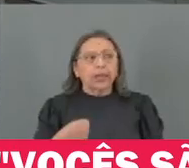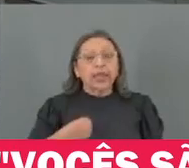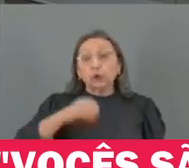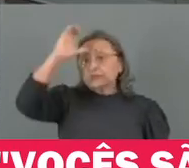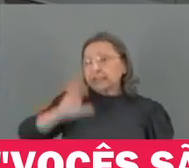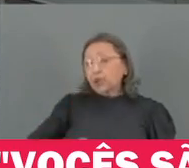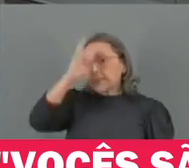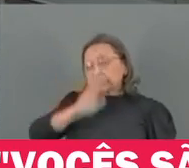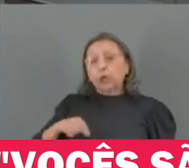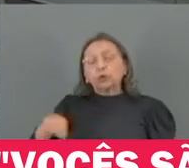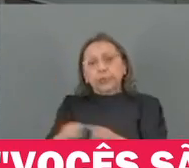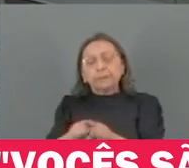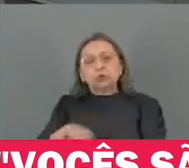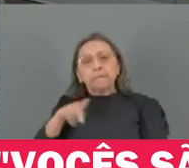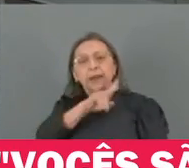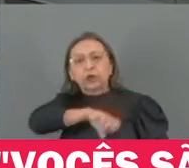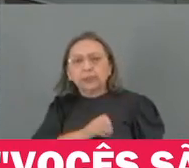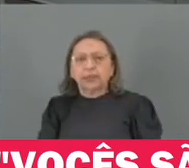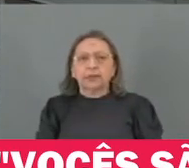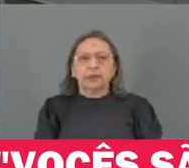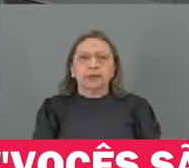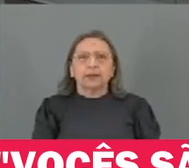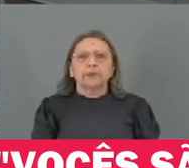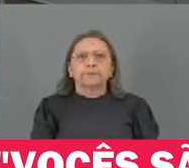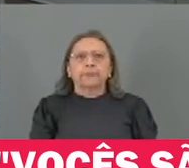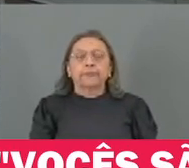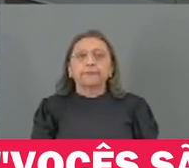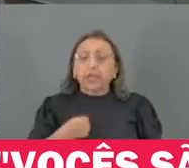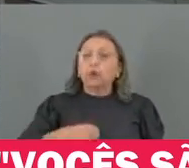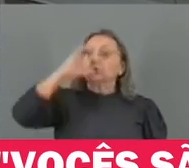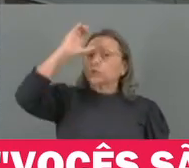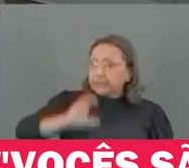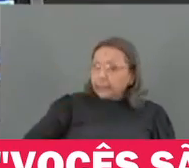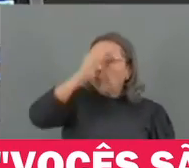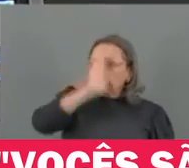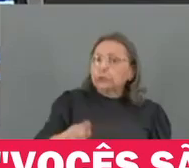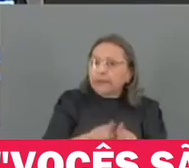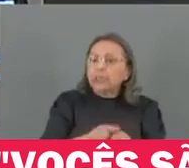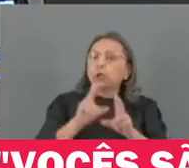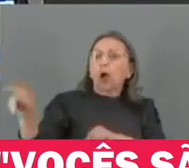cidadão brasileiro, gente, sou patriota. Vamos deixar ele falar. Gente, eu, vamos... como cidadão brasileiro, sou patriota.